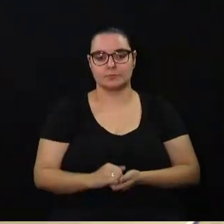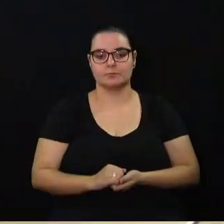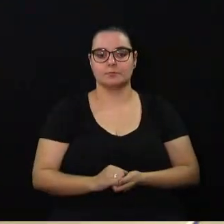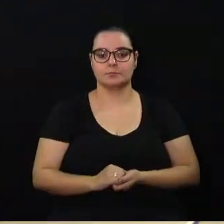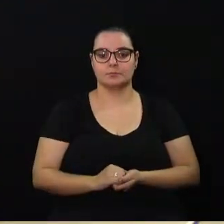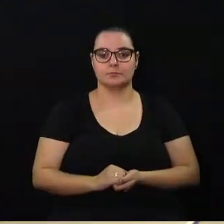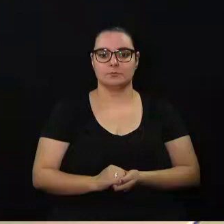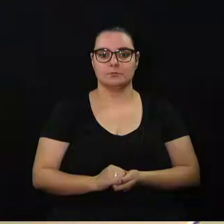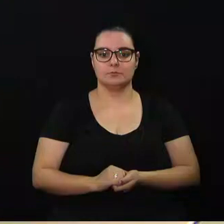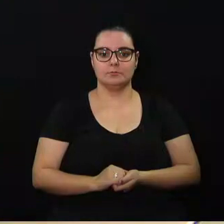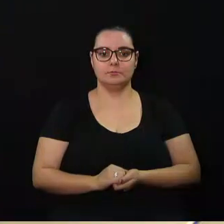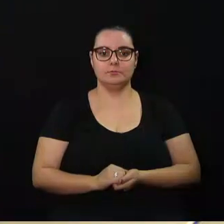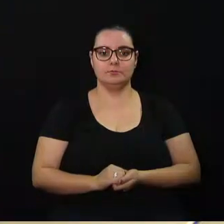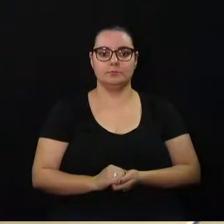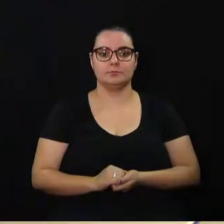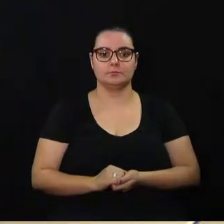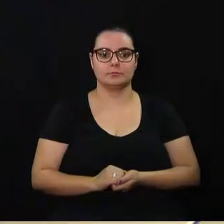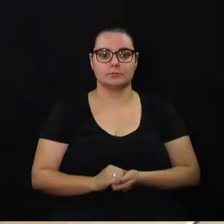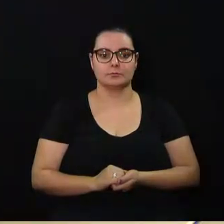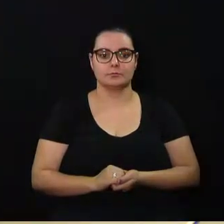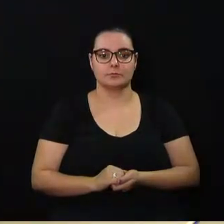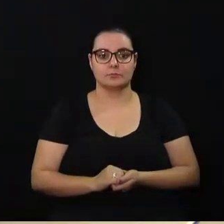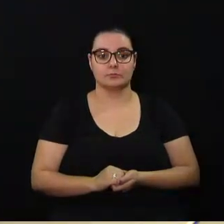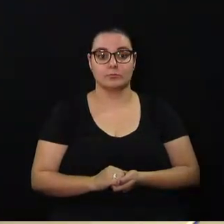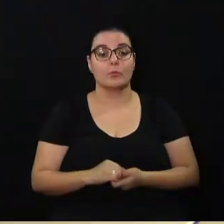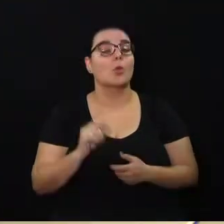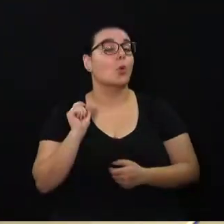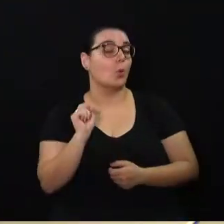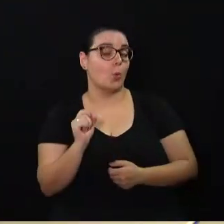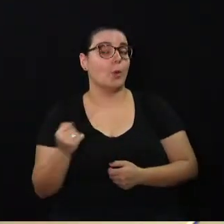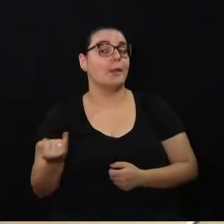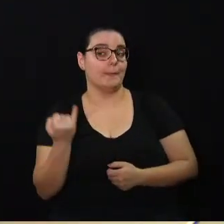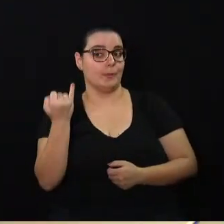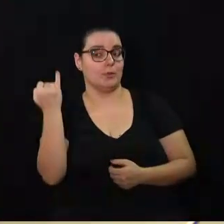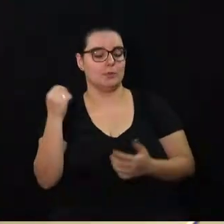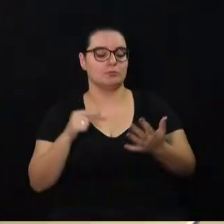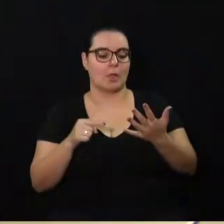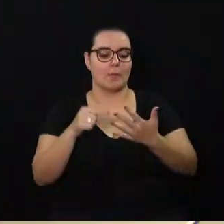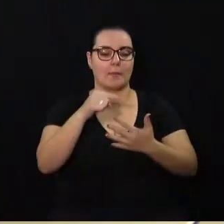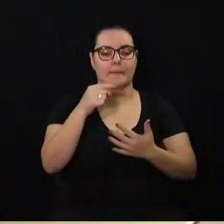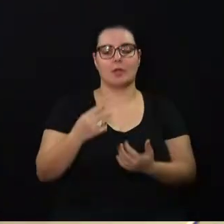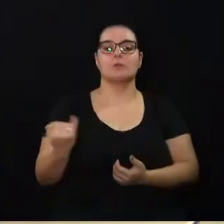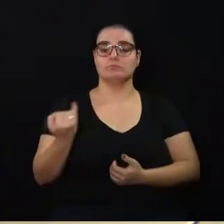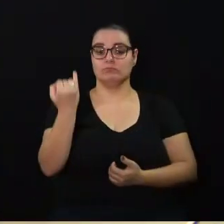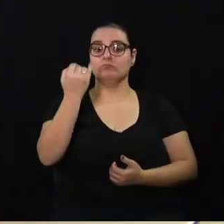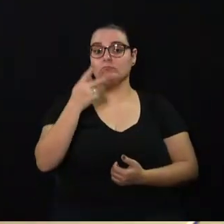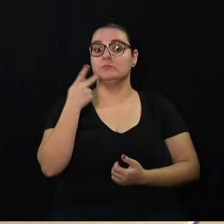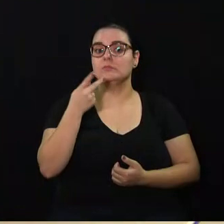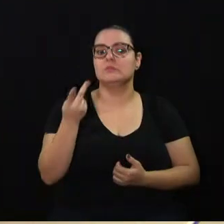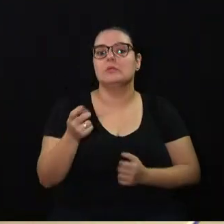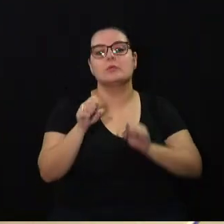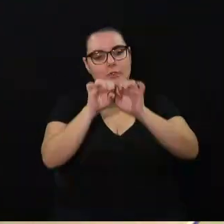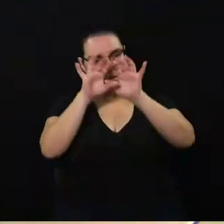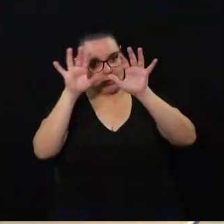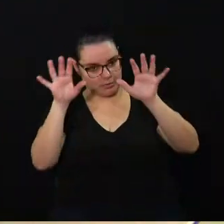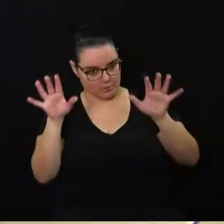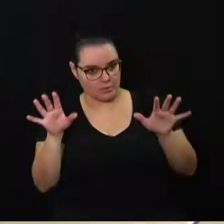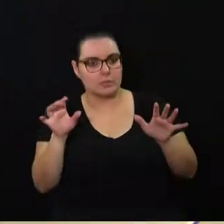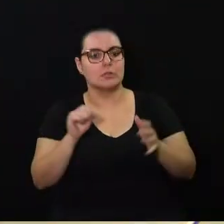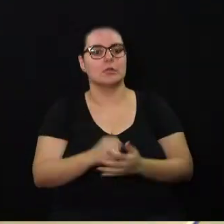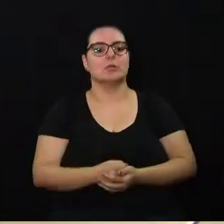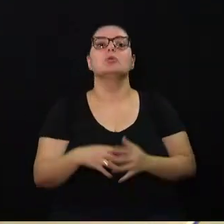é uma coisa importante de ser dita am está bem claro já todo mundo